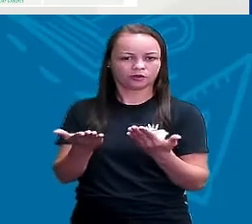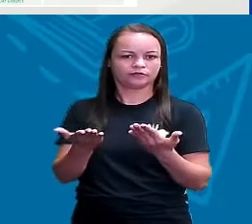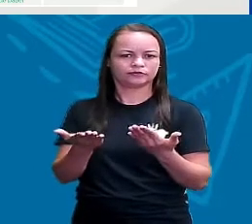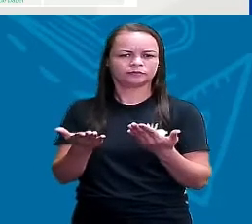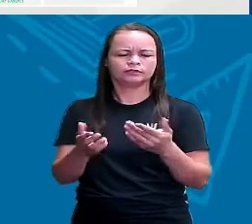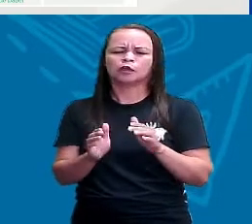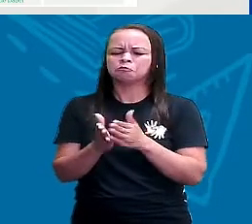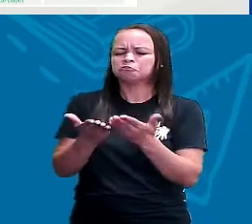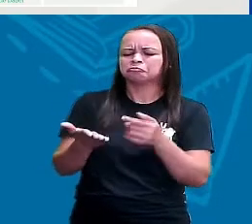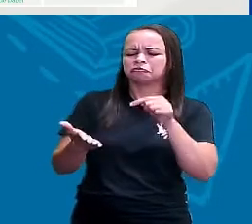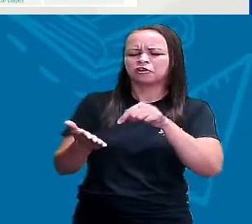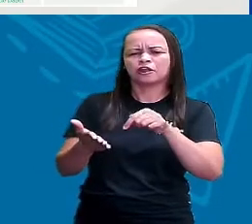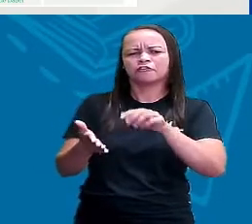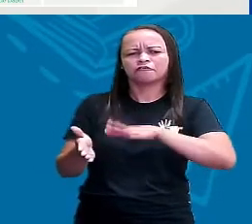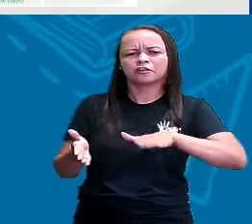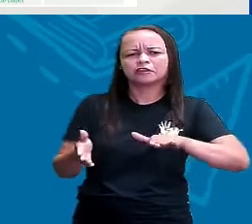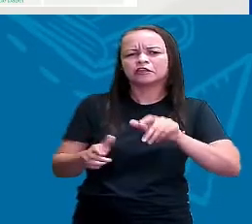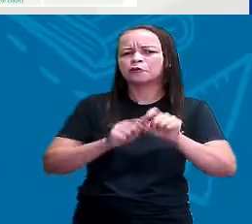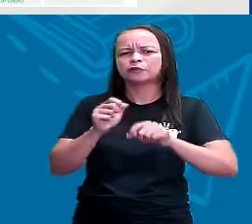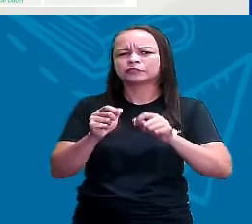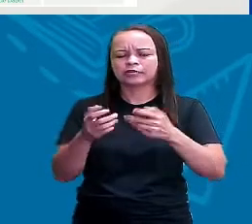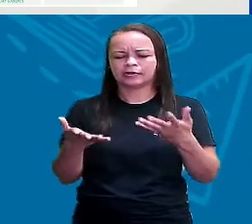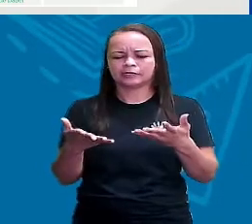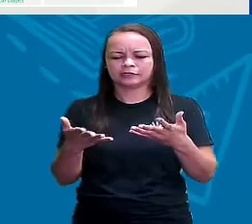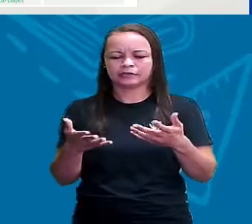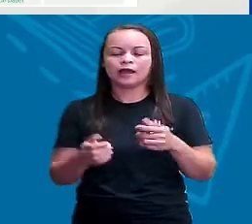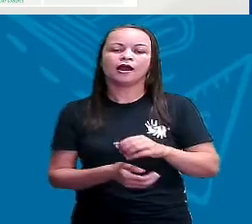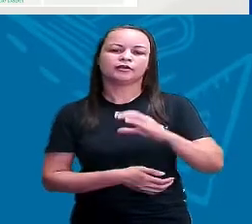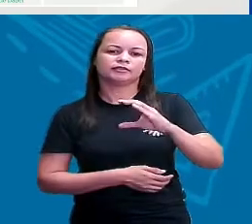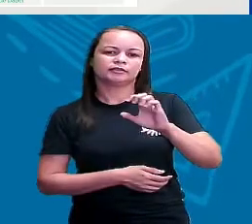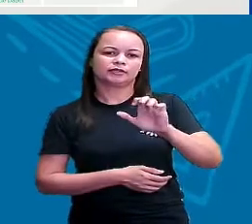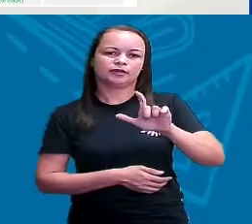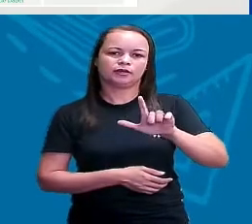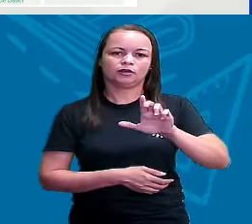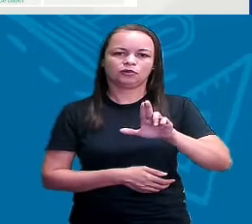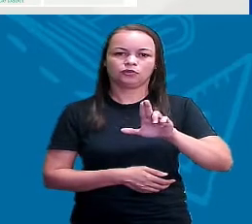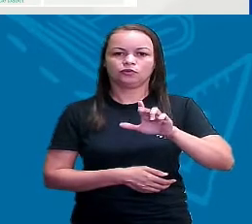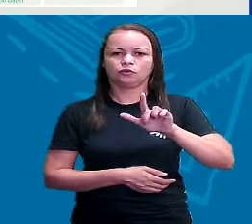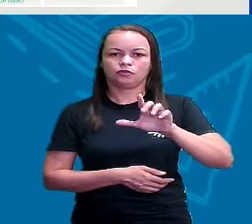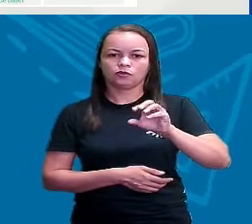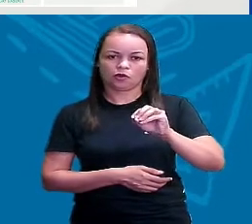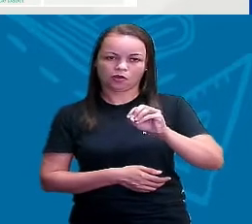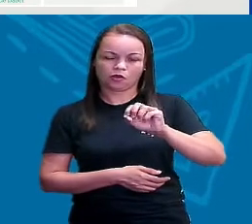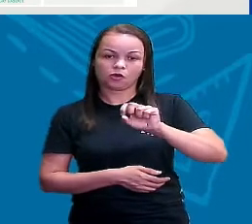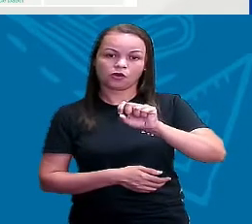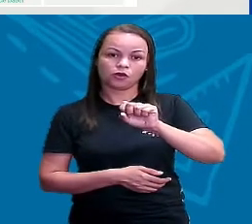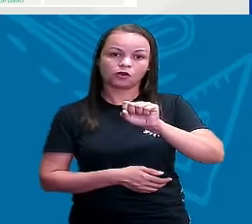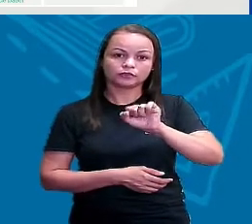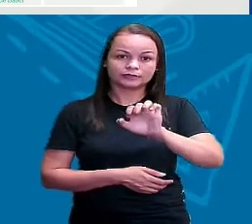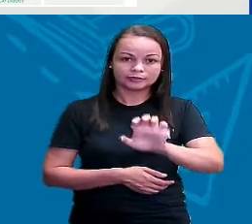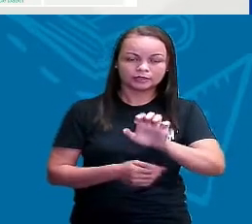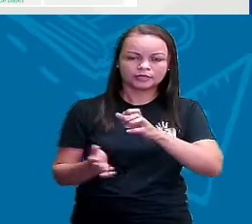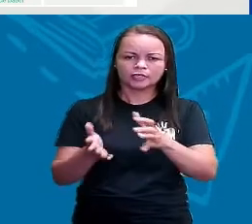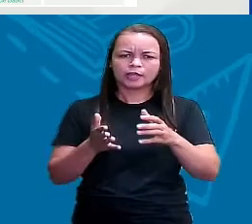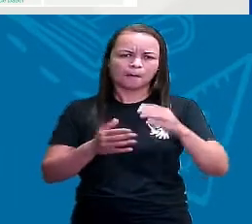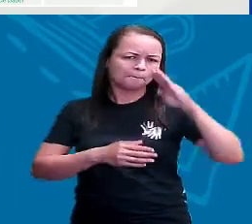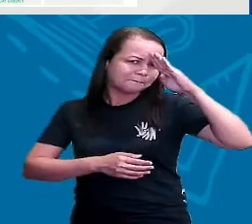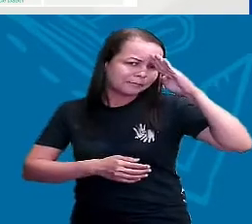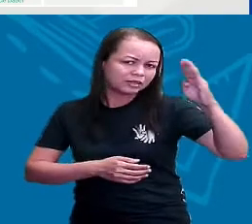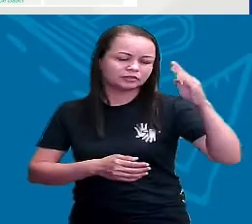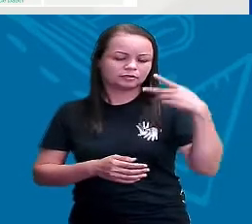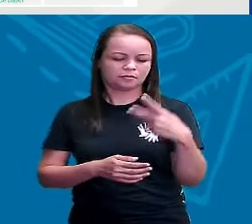infantil, qual será? A celulose é uma substância extraída das árvores. Ela é a